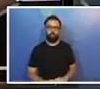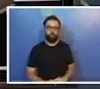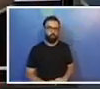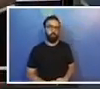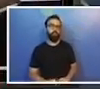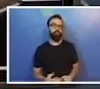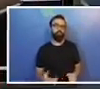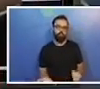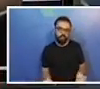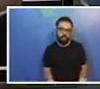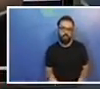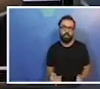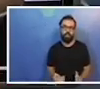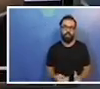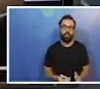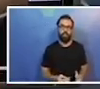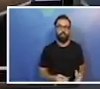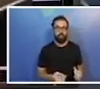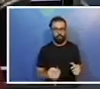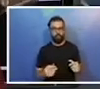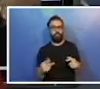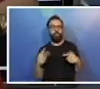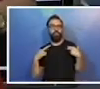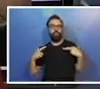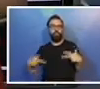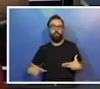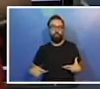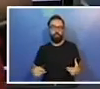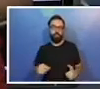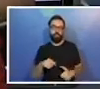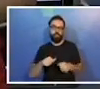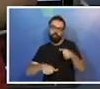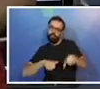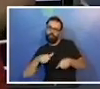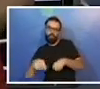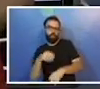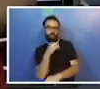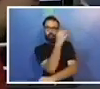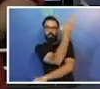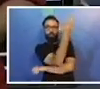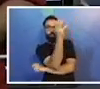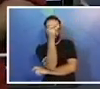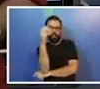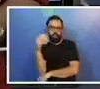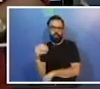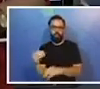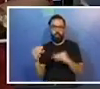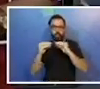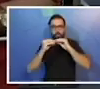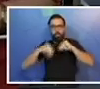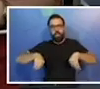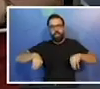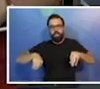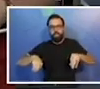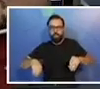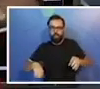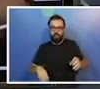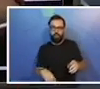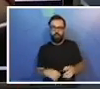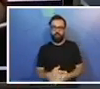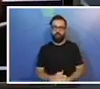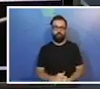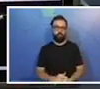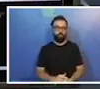Se teve a invasão do homem, né, mexeu na natureza, prejudicou? Sim. Na hora,